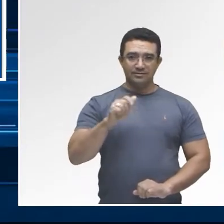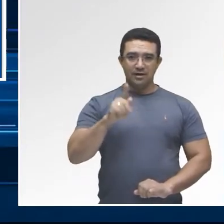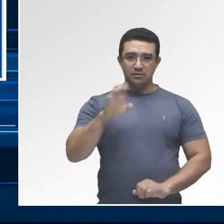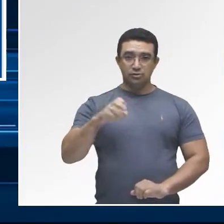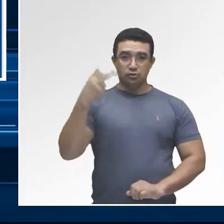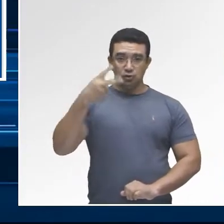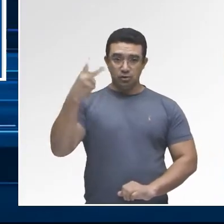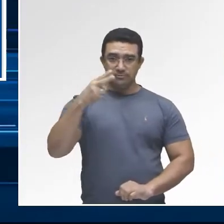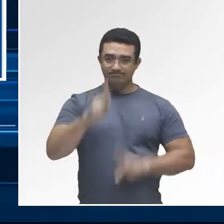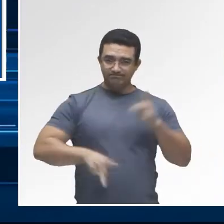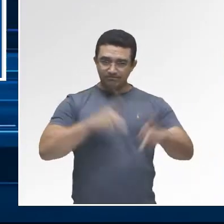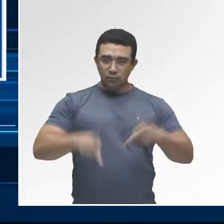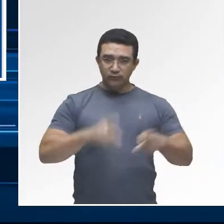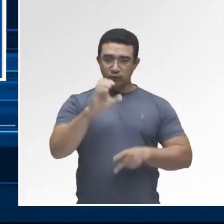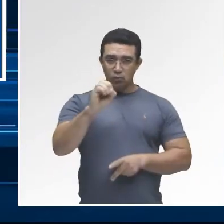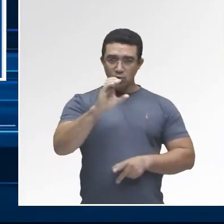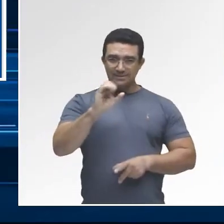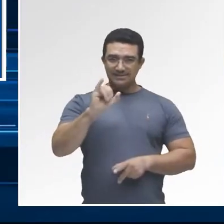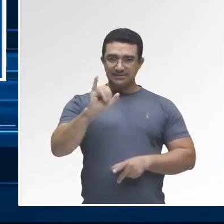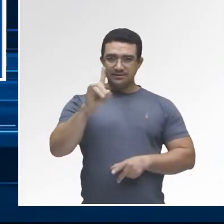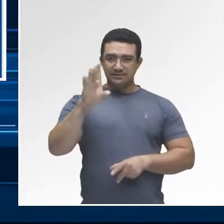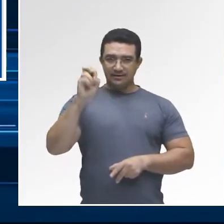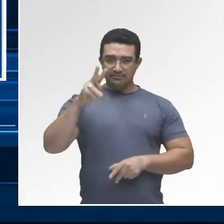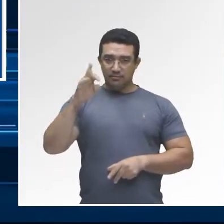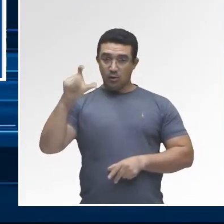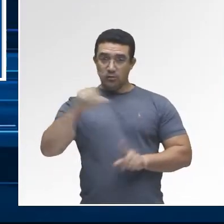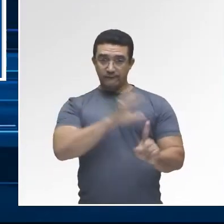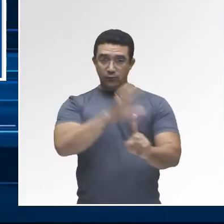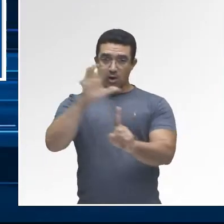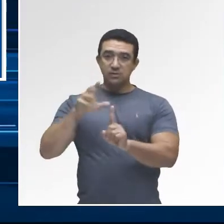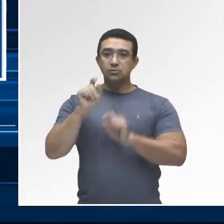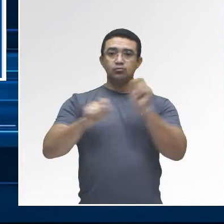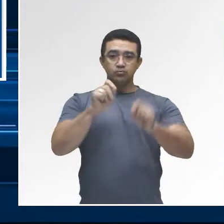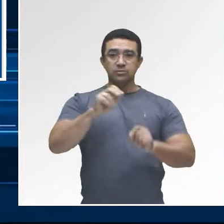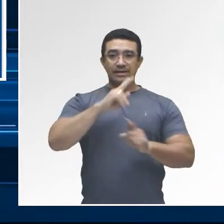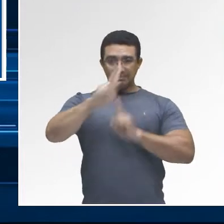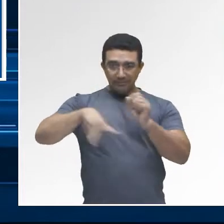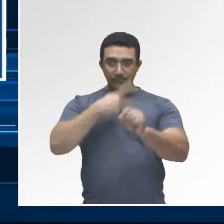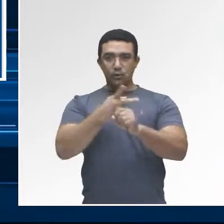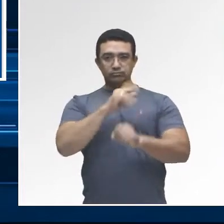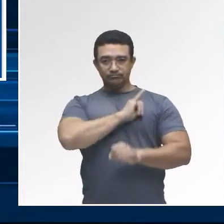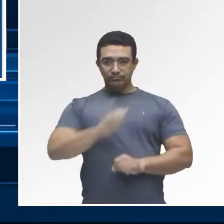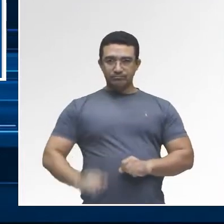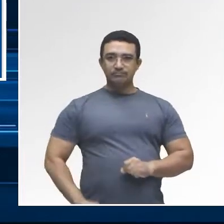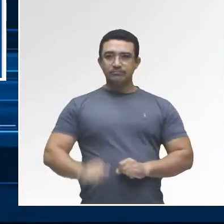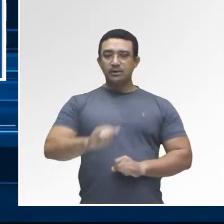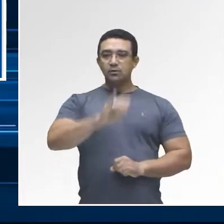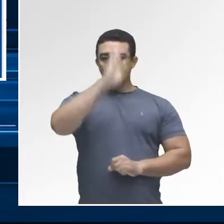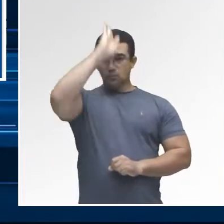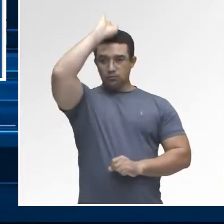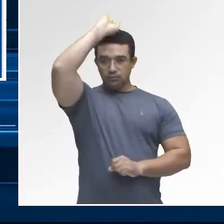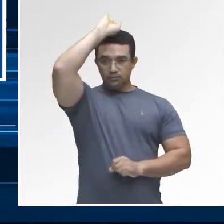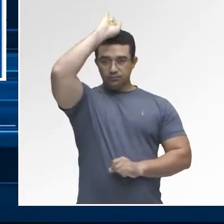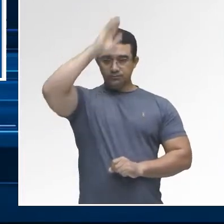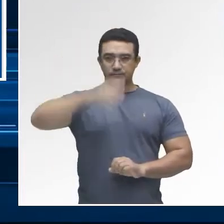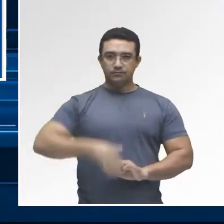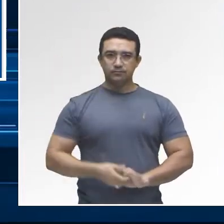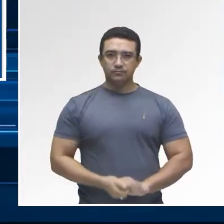Unidade 2, Civilização Ocidental sob influência pós-Império Romano.